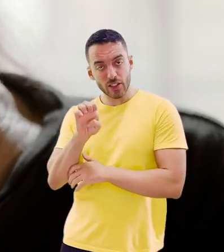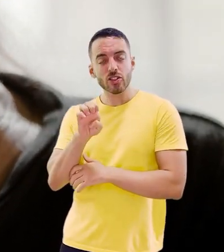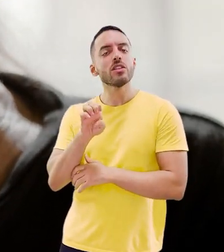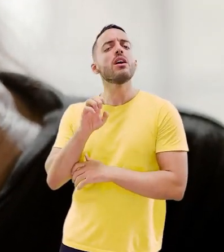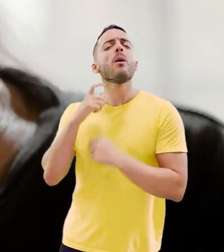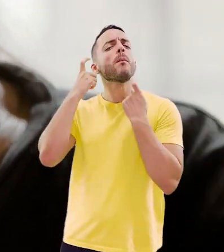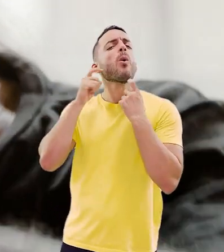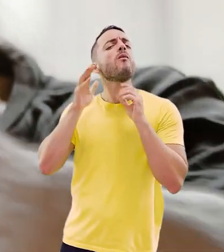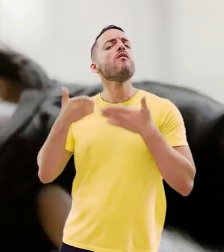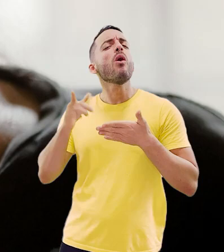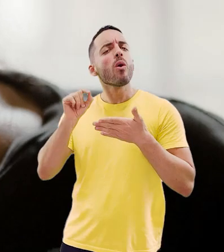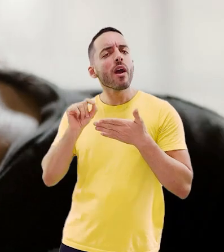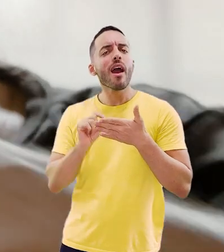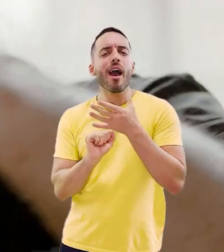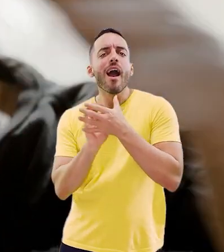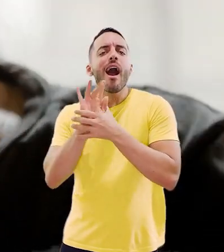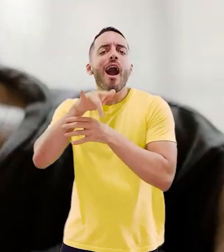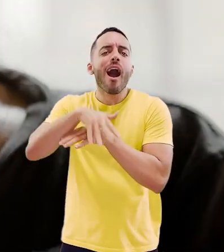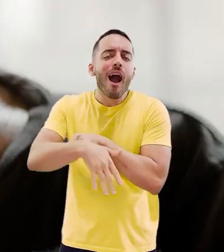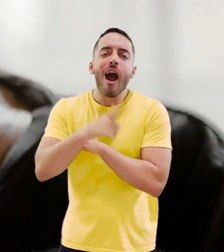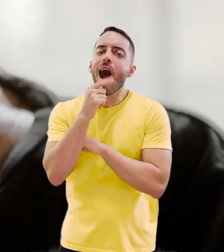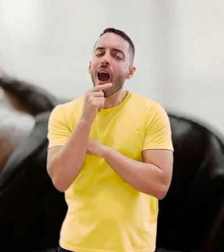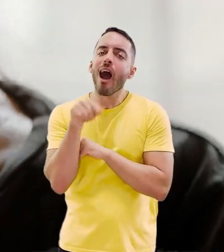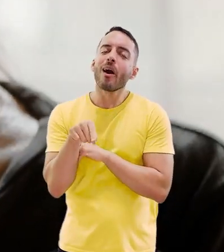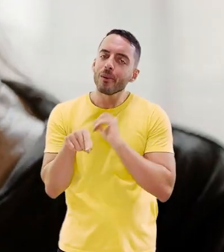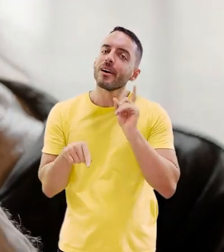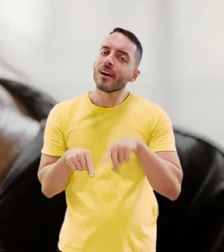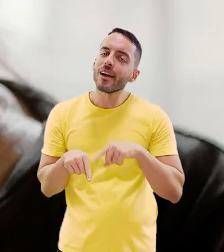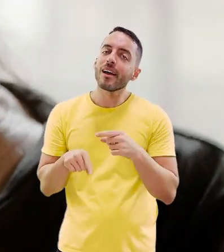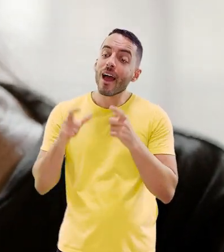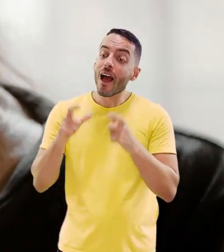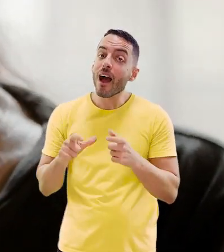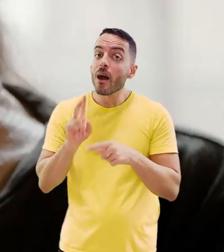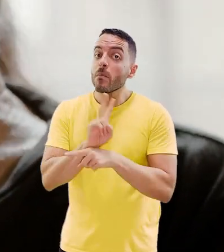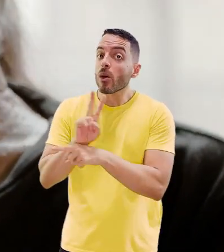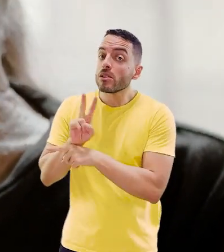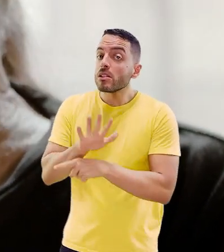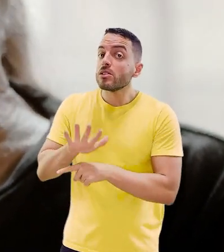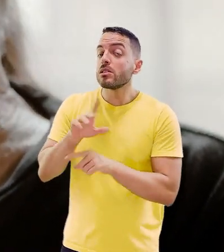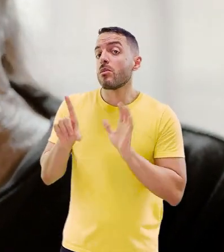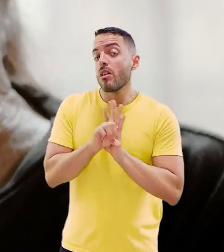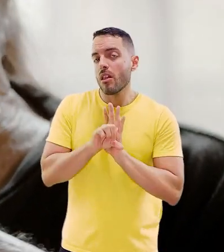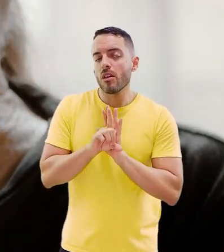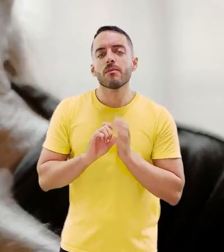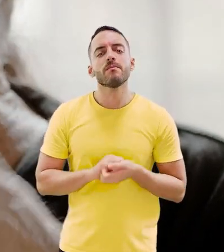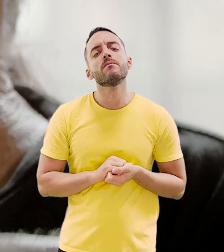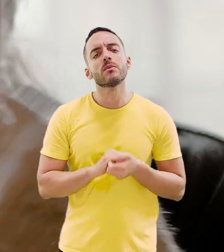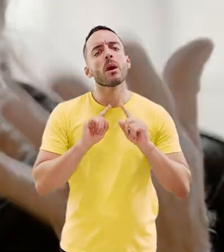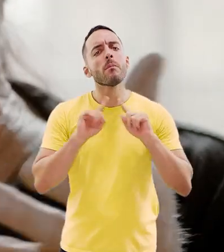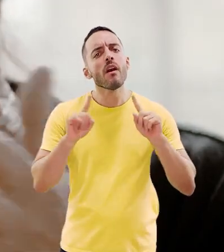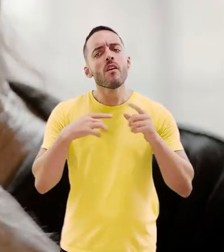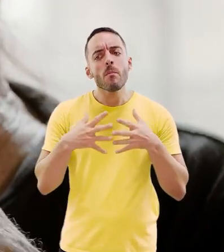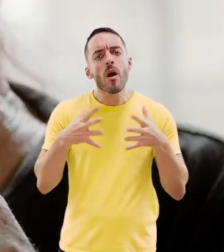né, dessas matas ciliares e cabeceiras de nascentes, onde são áreas protegidas por lei. Só que a coisa foi